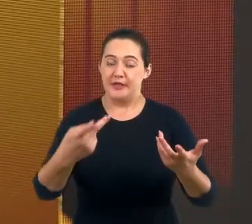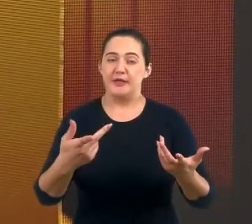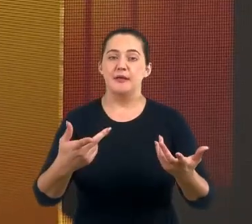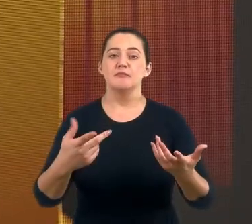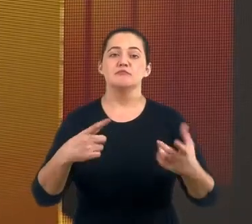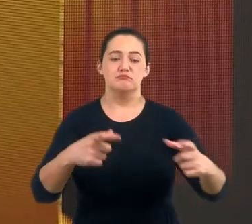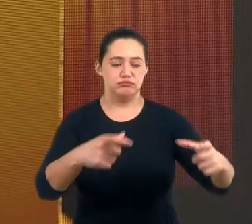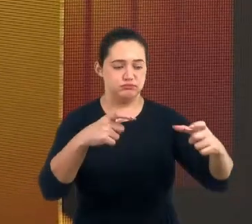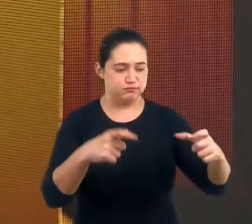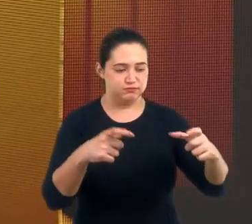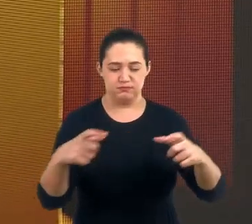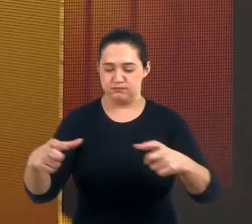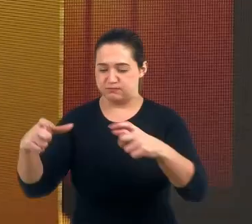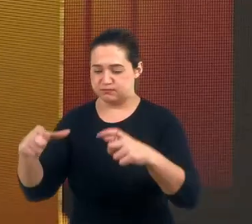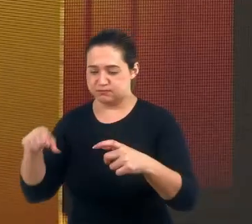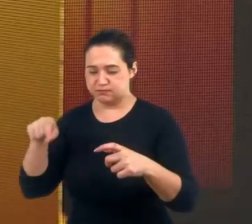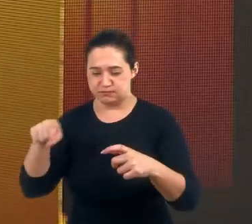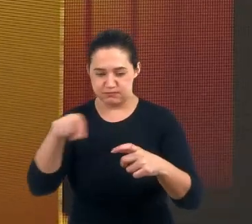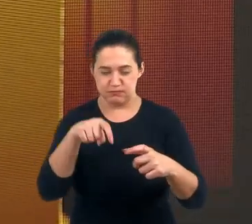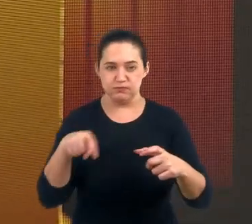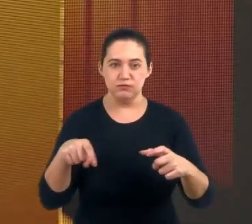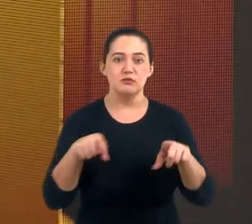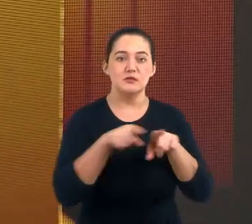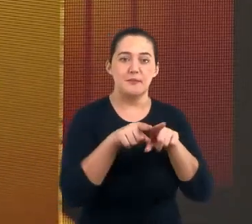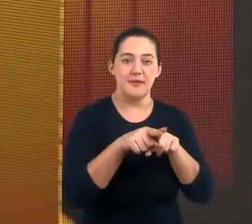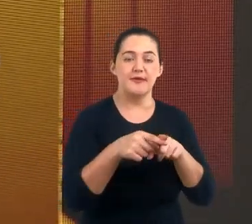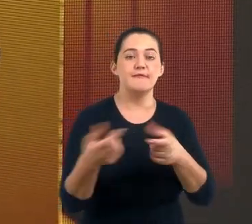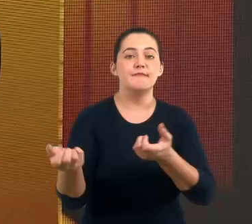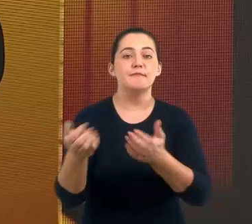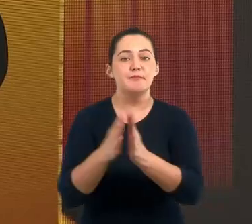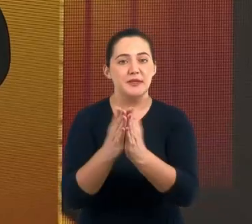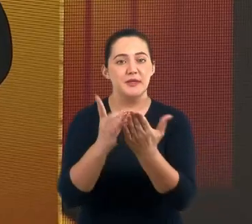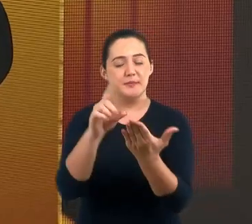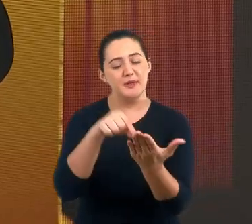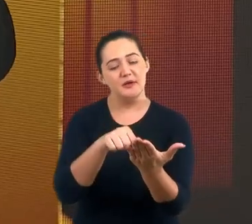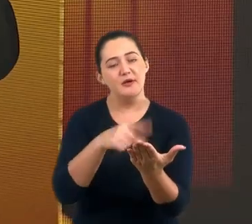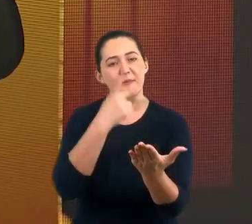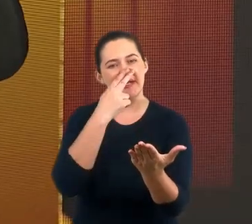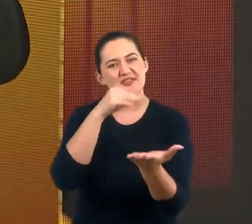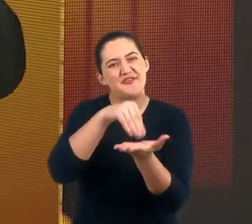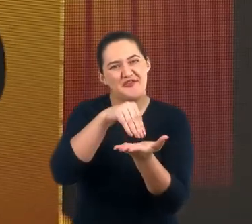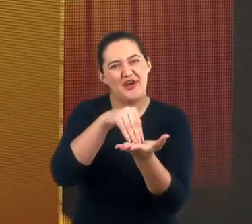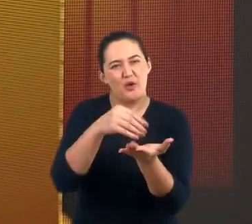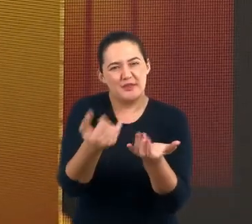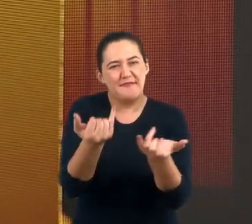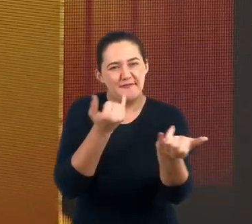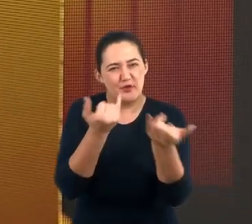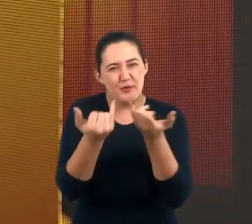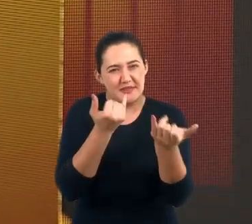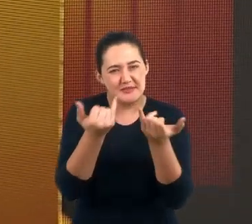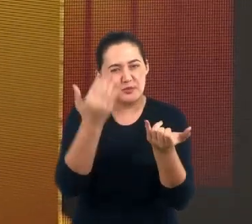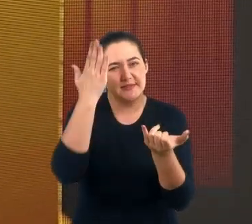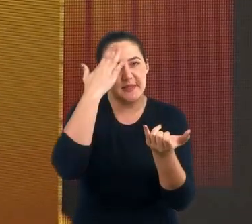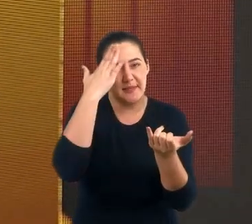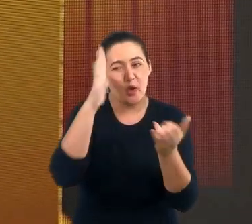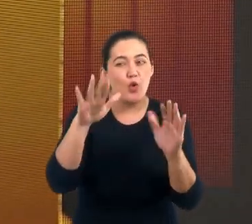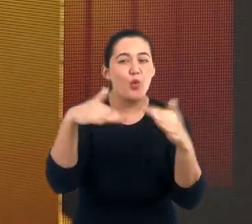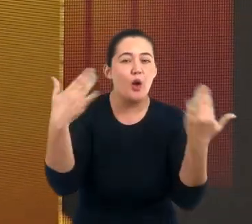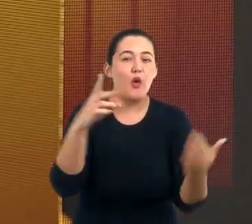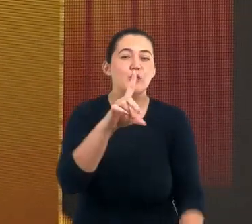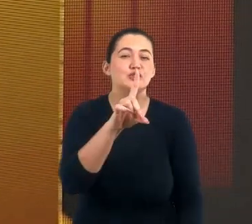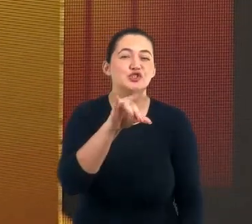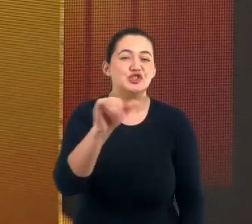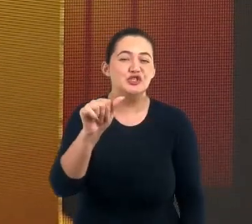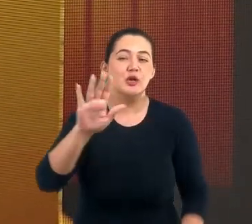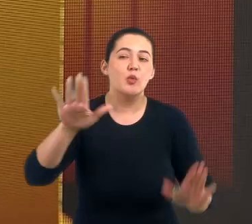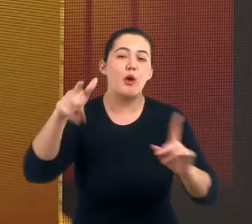embora os tabletes cuneiformes e as informações bíblicas não nos deem todos os elementos de quando, em termos de dia